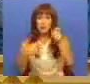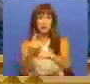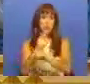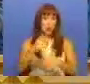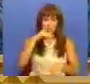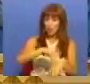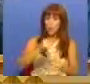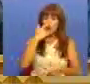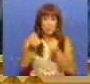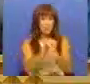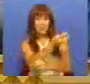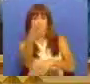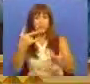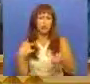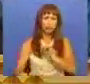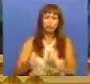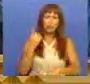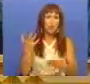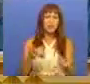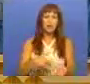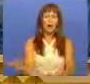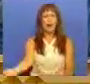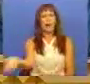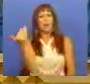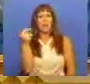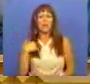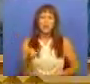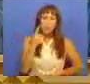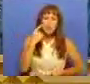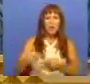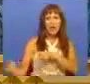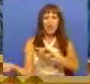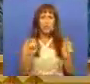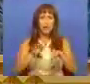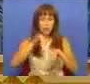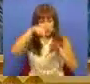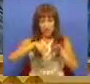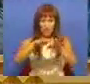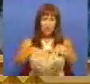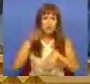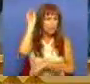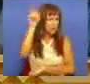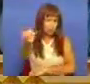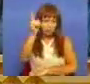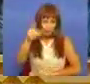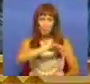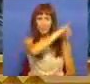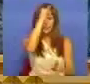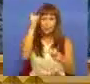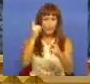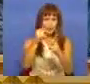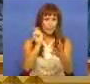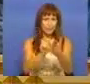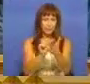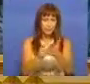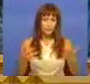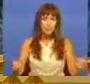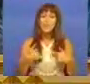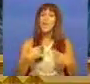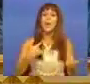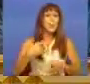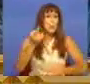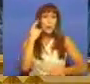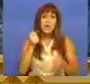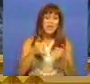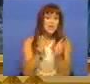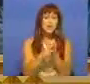aos doentes, aos utentes, e não tivesse que se esperar para ser conhecida por um debate na Assembleia da República. Segundo aspecto, eu não